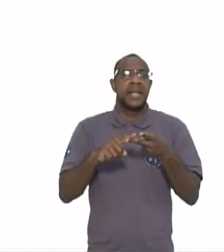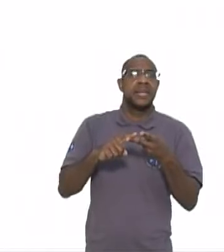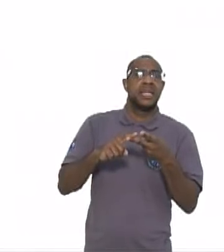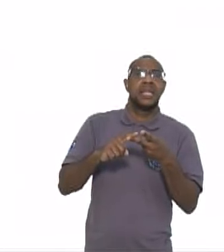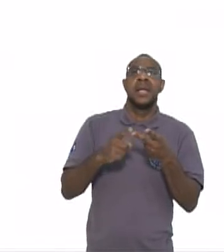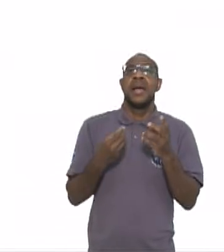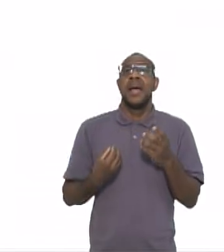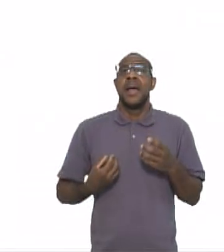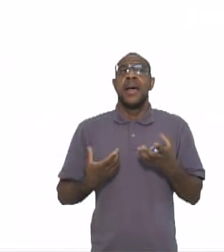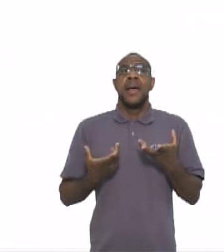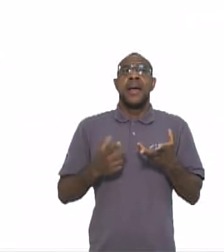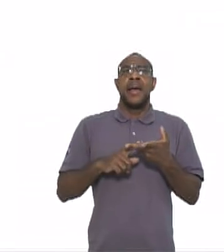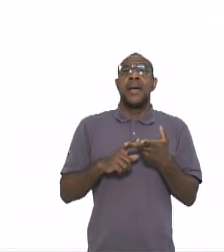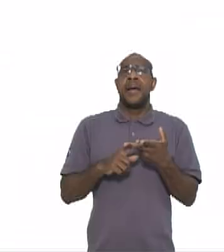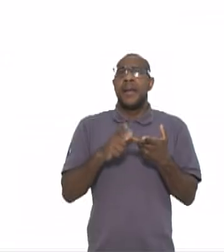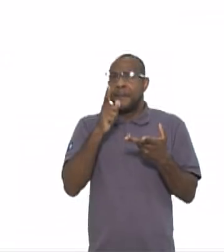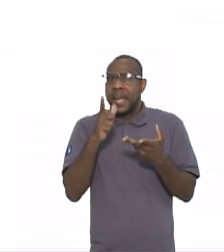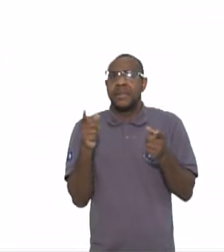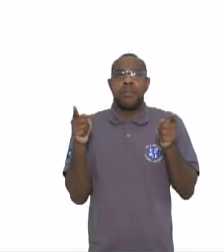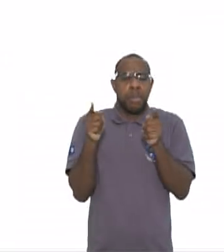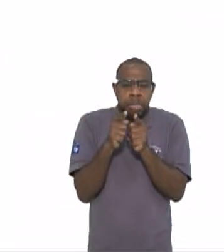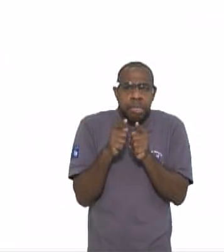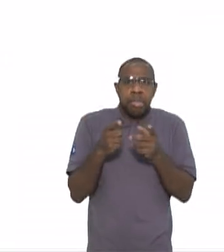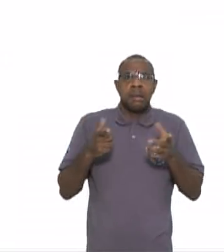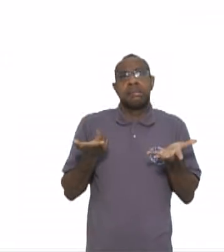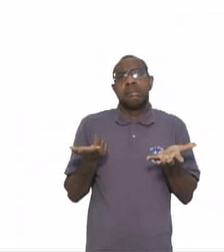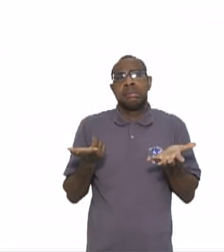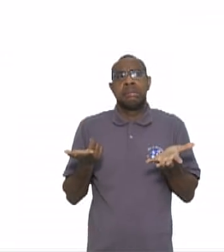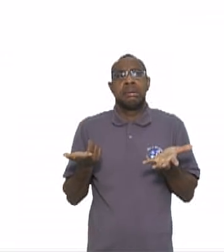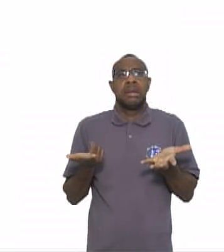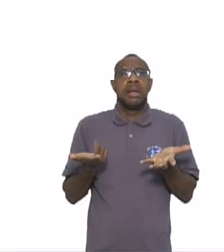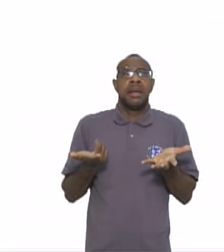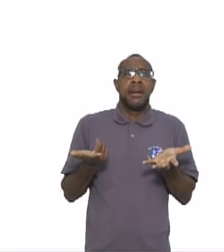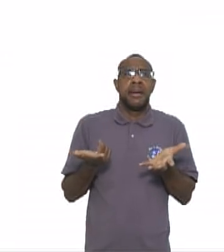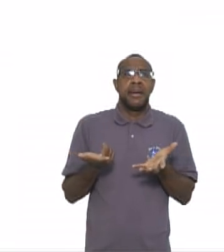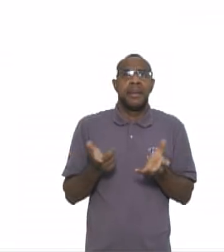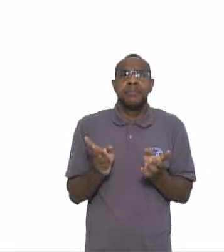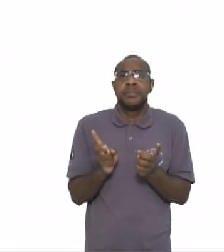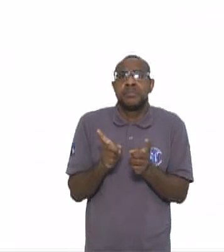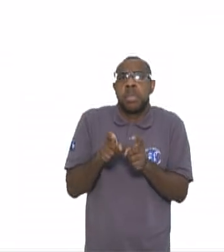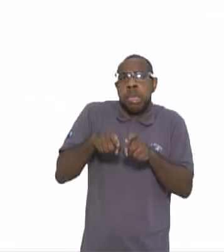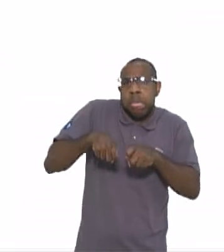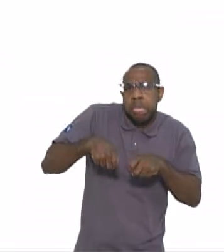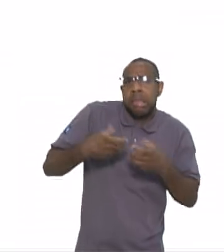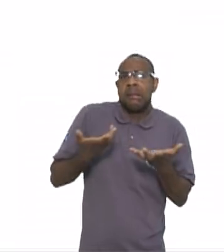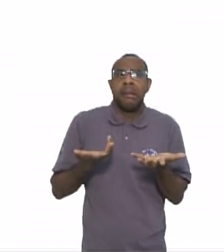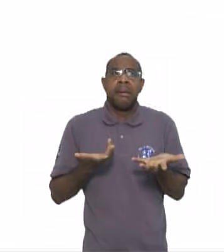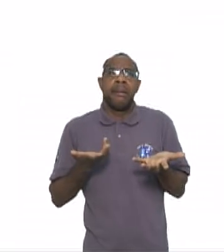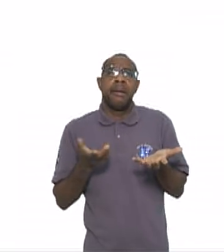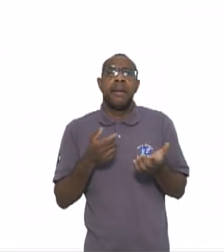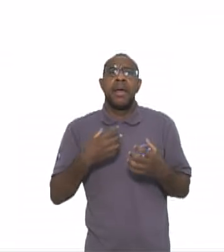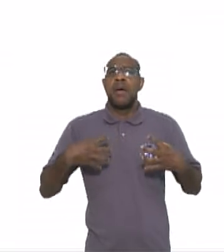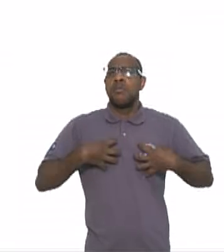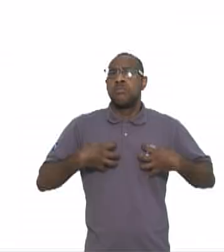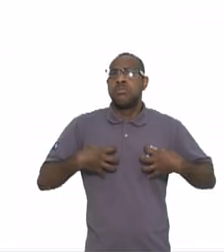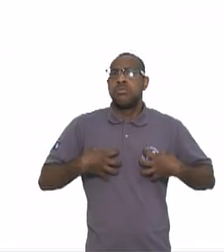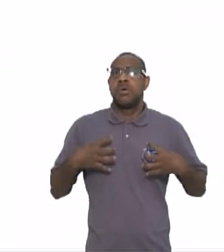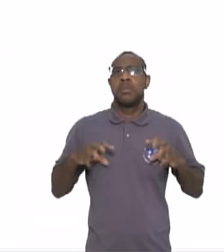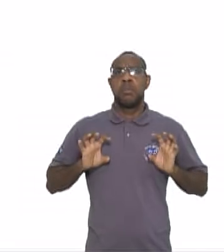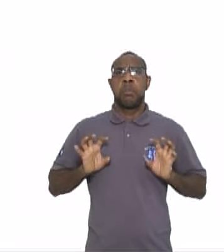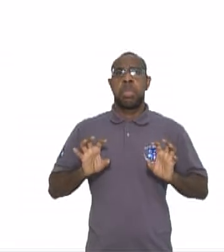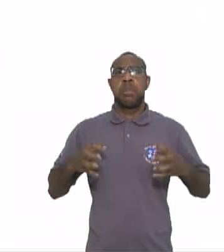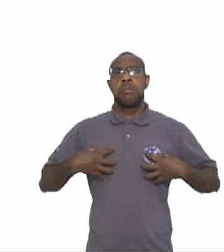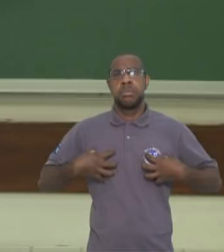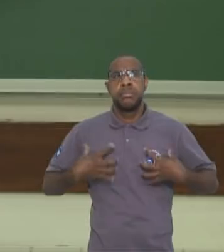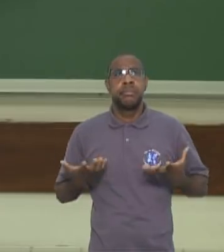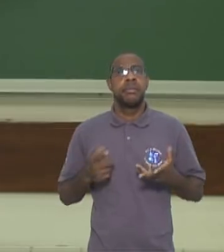mamas, voz fina e poucos pelos. Então, você olha assim, tem até umas curvas mais femininas. Então, essa é a característica da